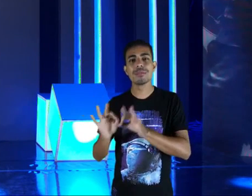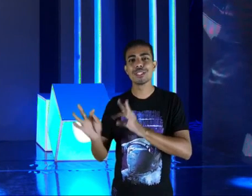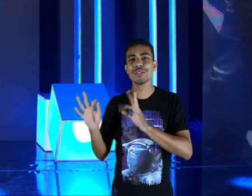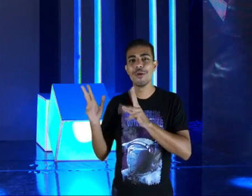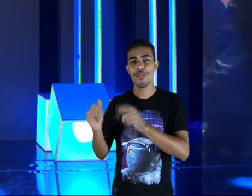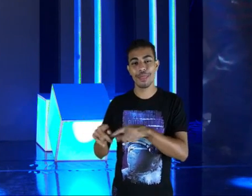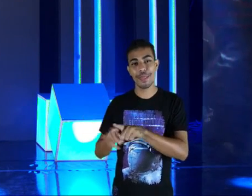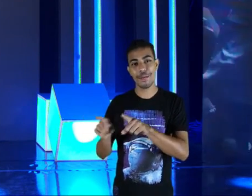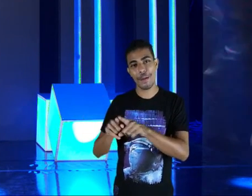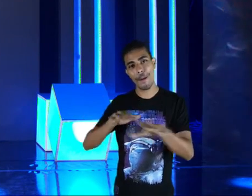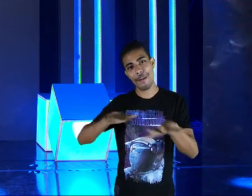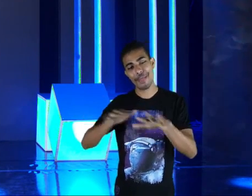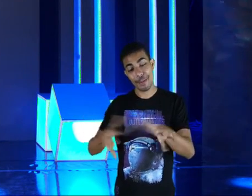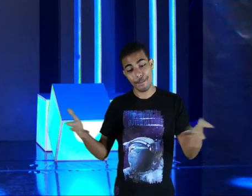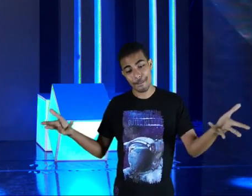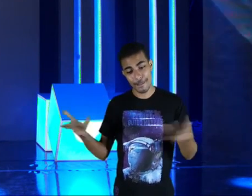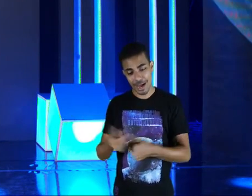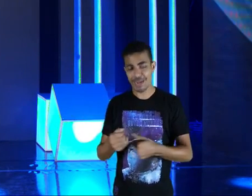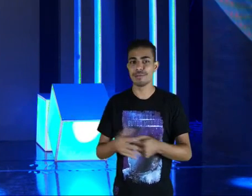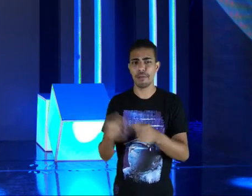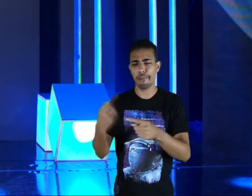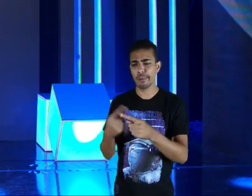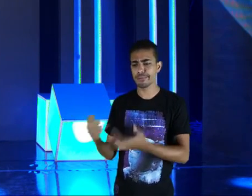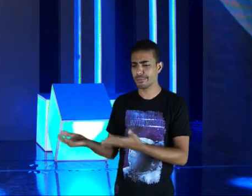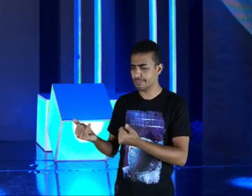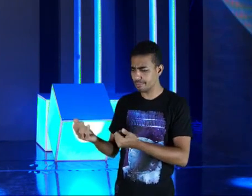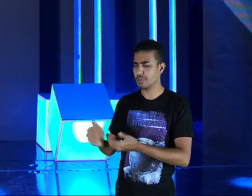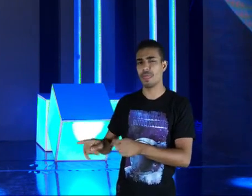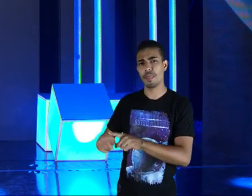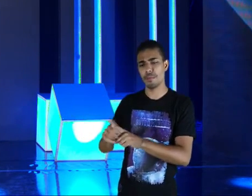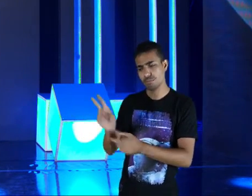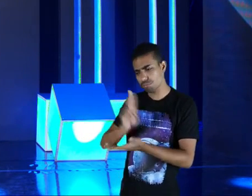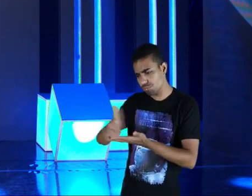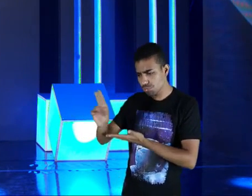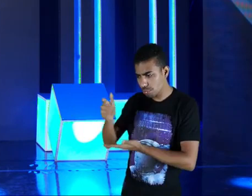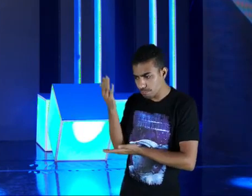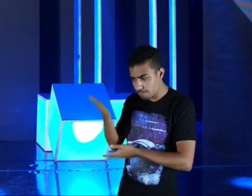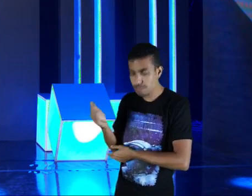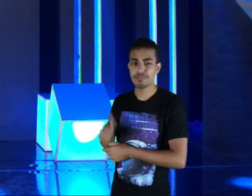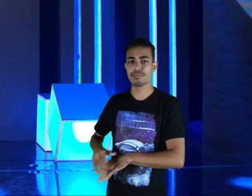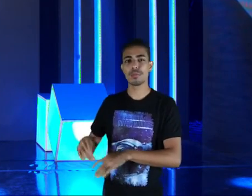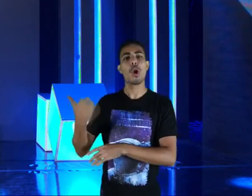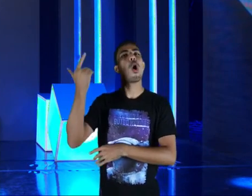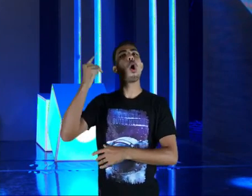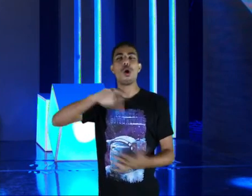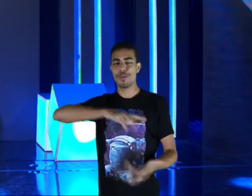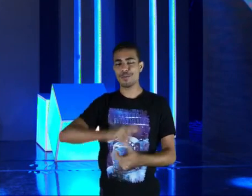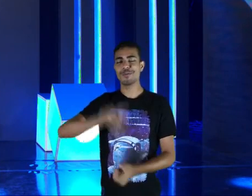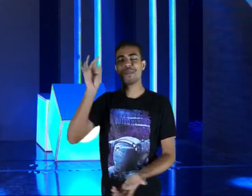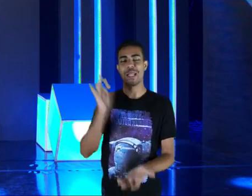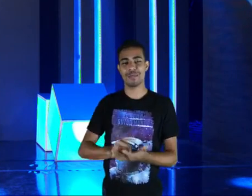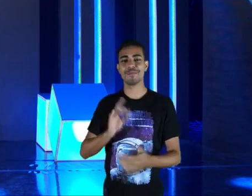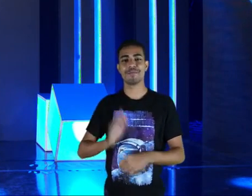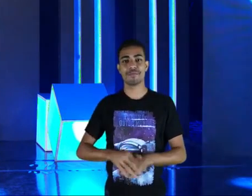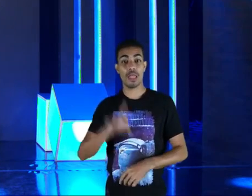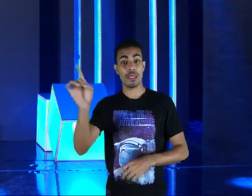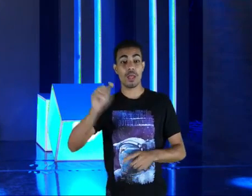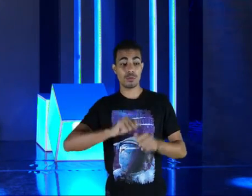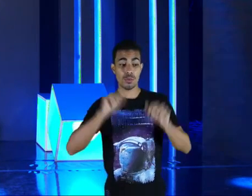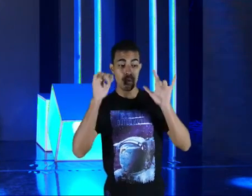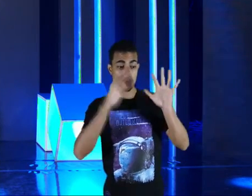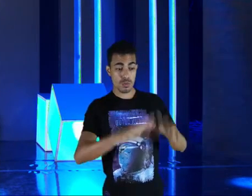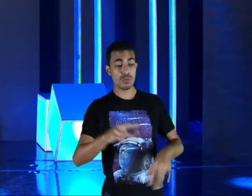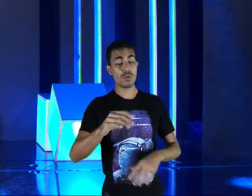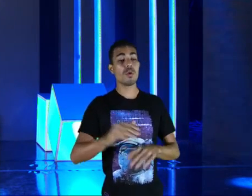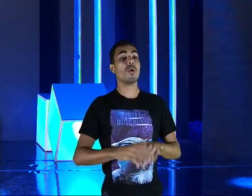movimento maravilhoso, porque essa juventude, esses universitários de fato são de outro mundo. Pastor, que Deus te abençoe, te use a